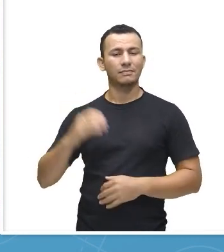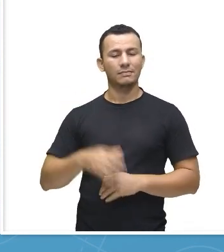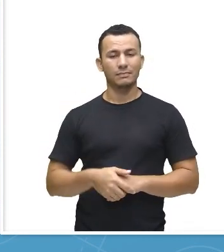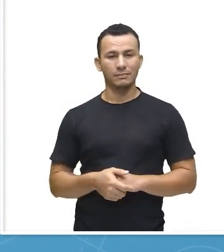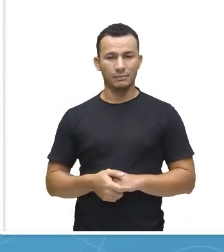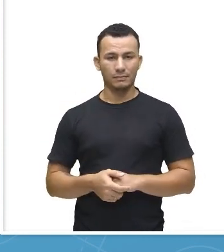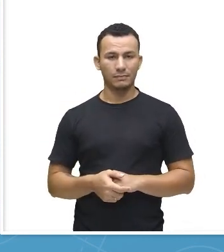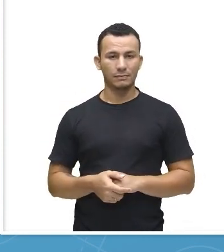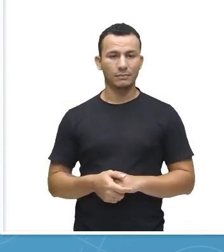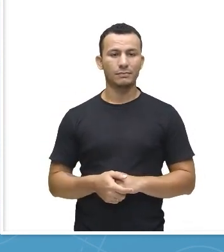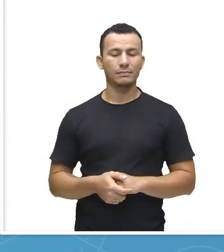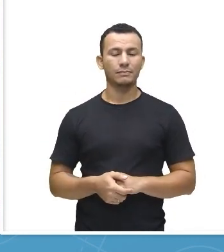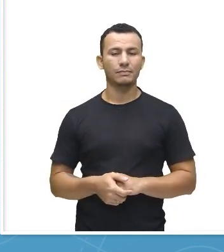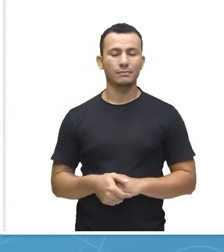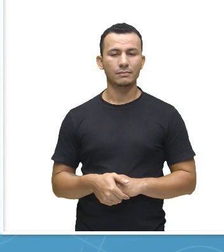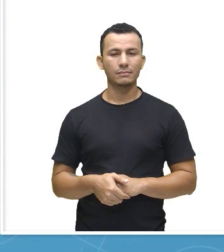comigo, ó.